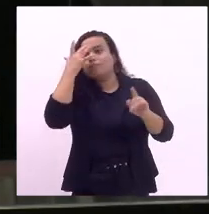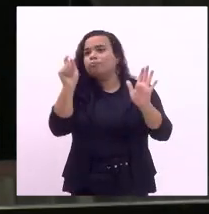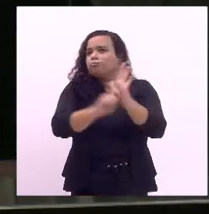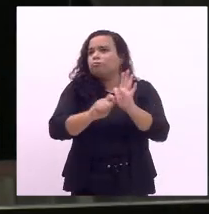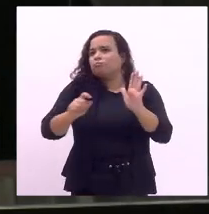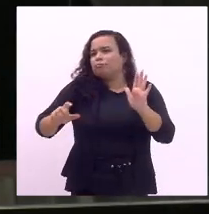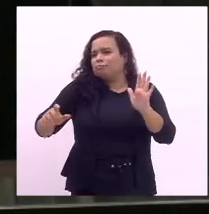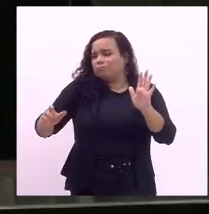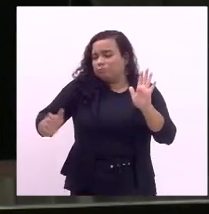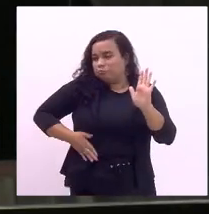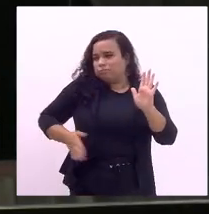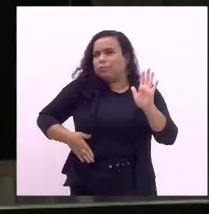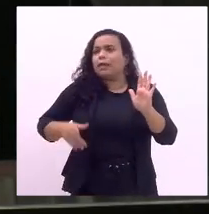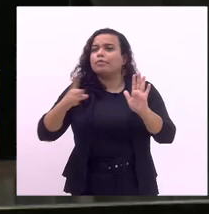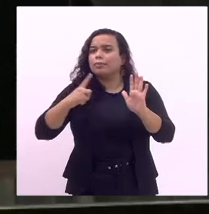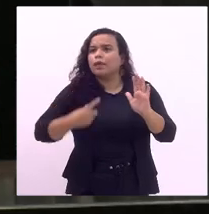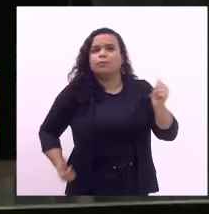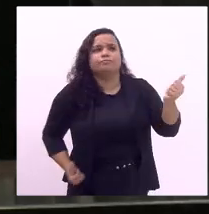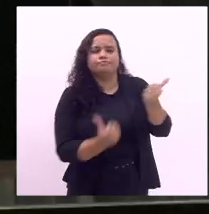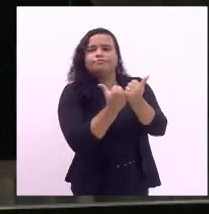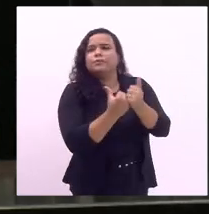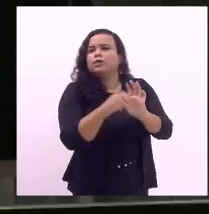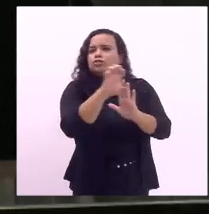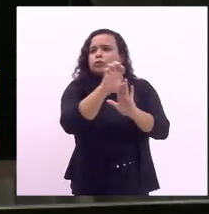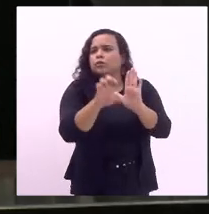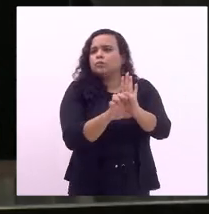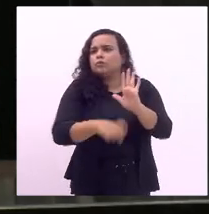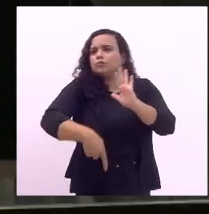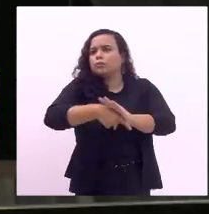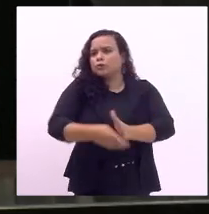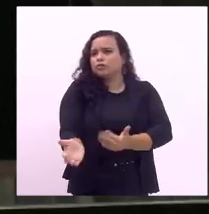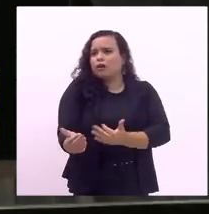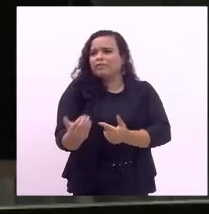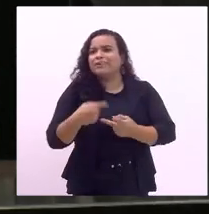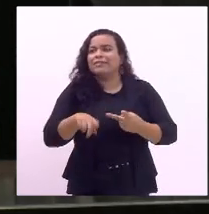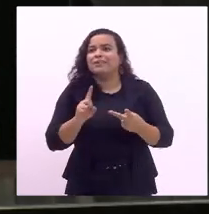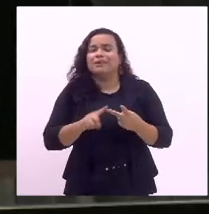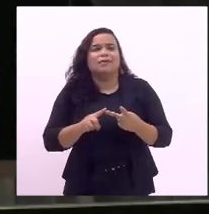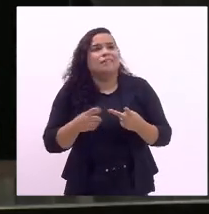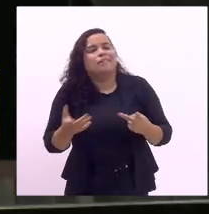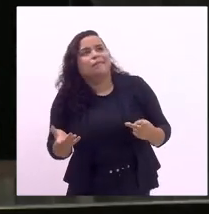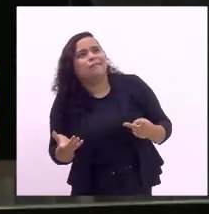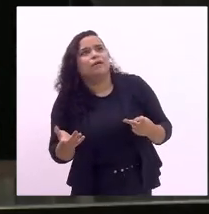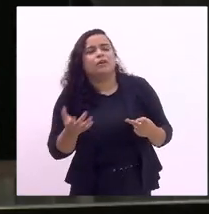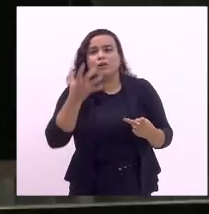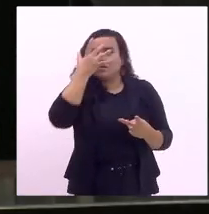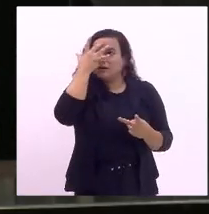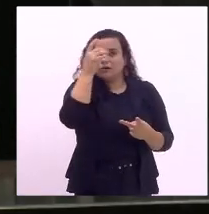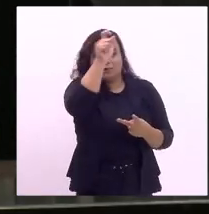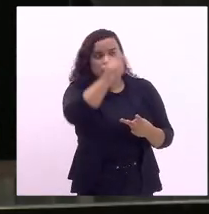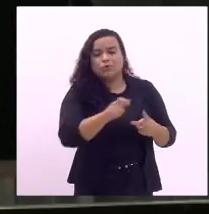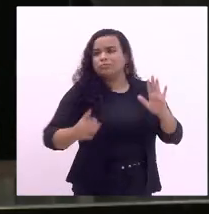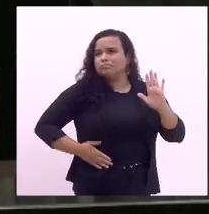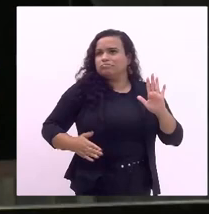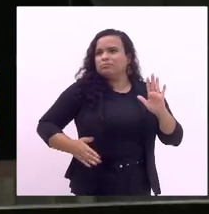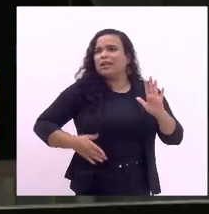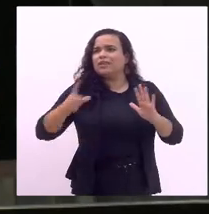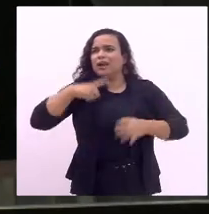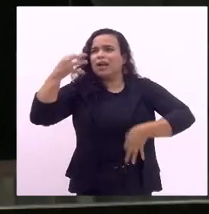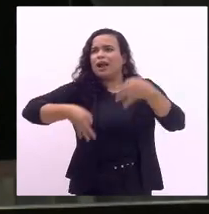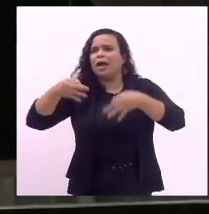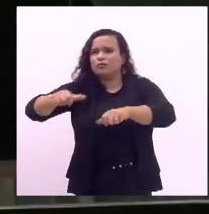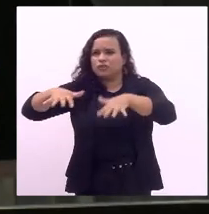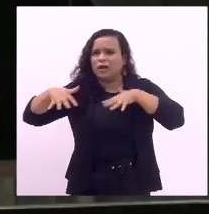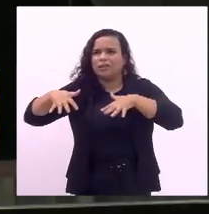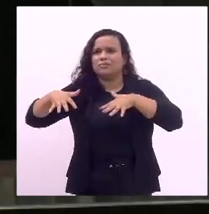do Adolescente, aonde nós temos o marginal com audiência de custódia e no dia seguinte é